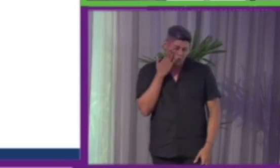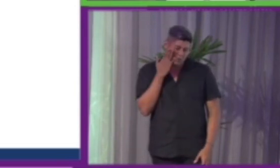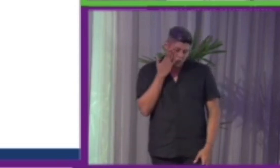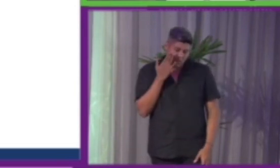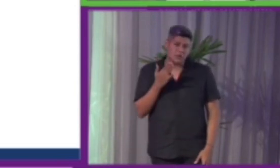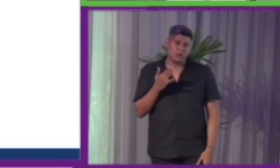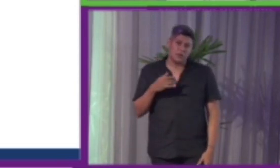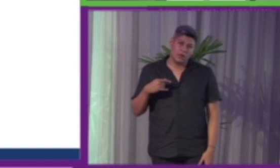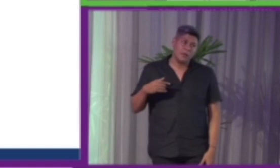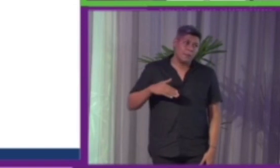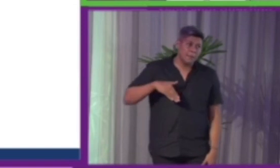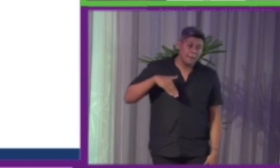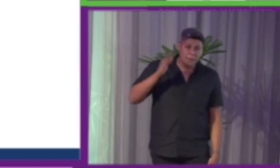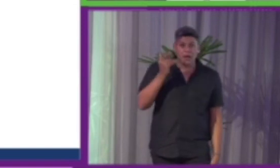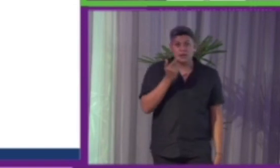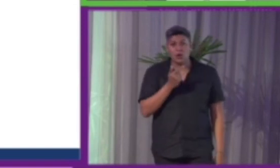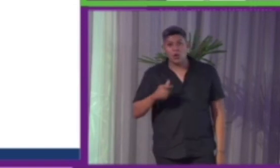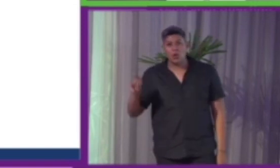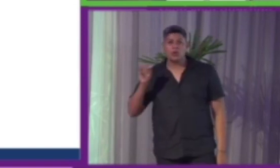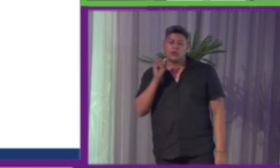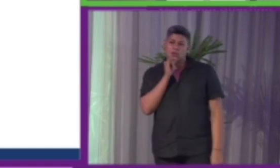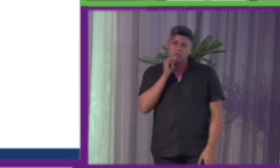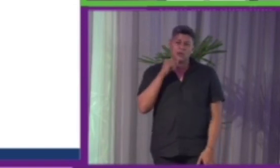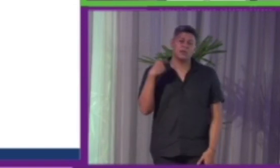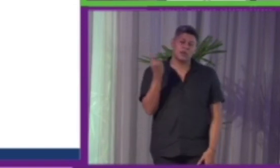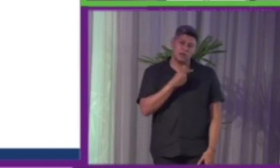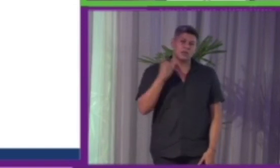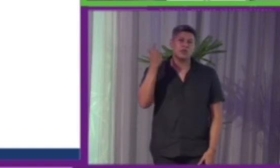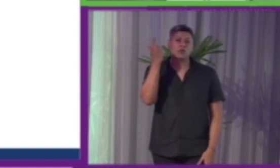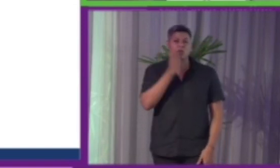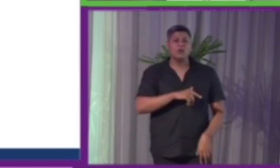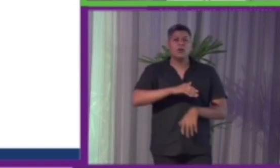aqui é mais um outro exemplo em que a gente consegue fazer